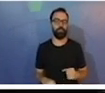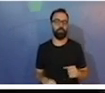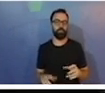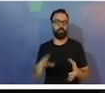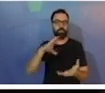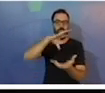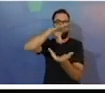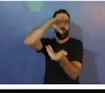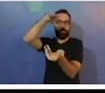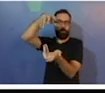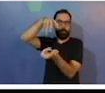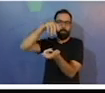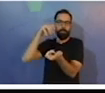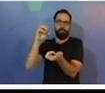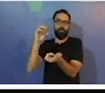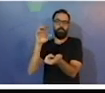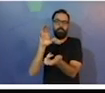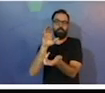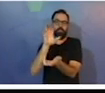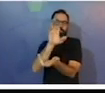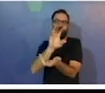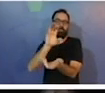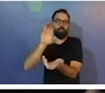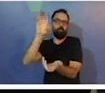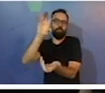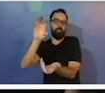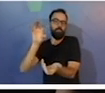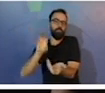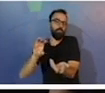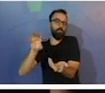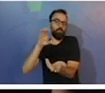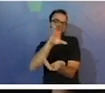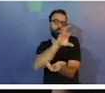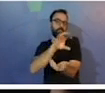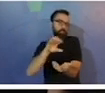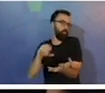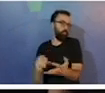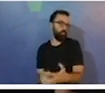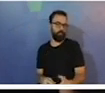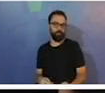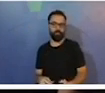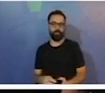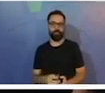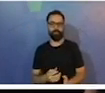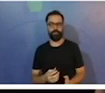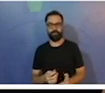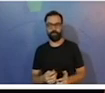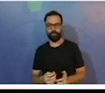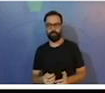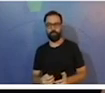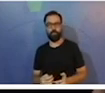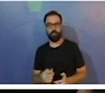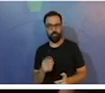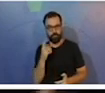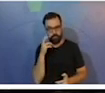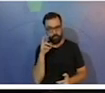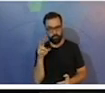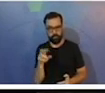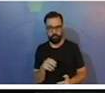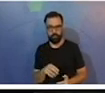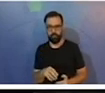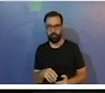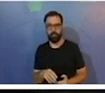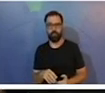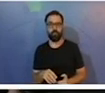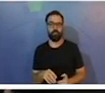que são esses pedaços de terra que existem no globo, né, no planeta Terra. Vimos que tem